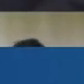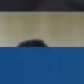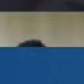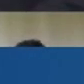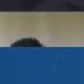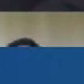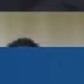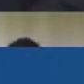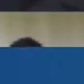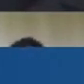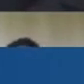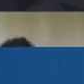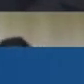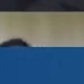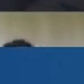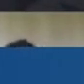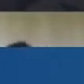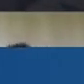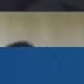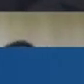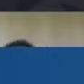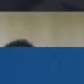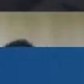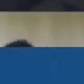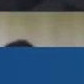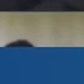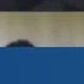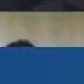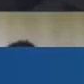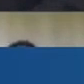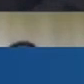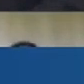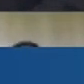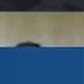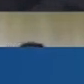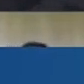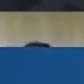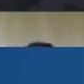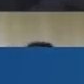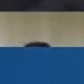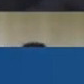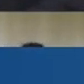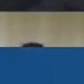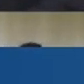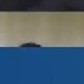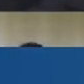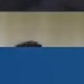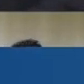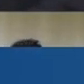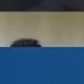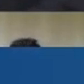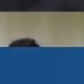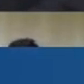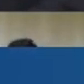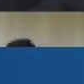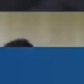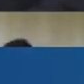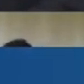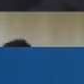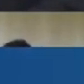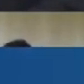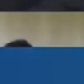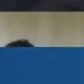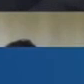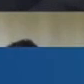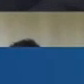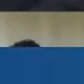nós teremos a apresentação de outros elementos de prova. O que é fundamental